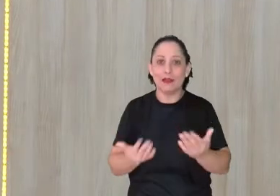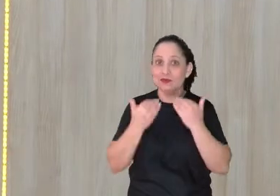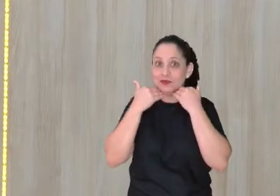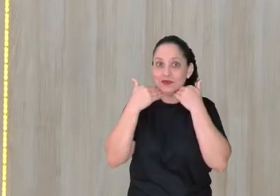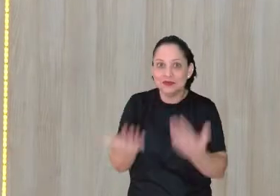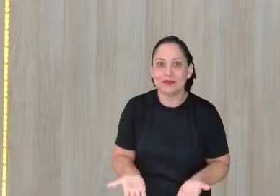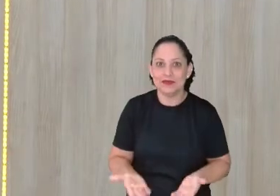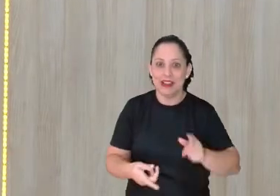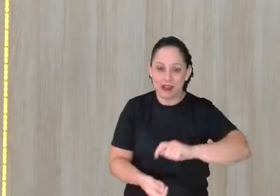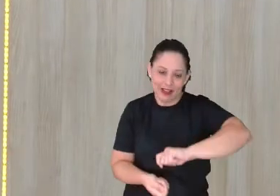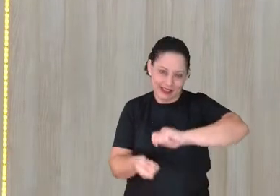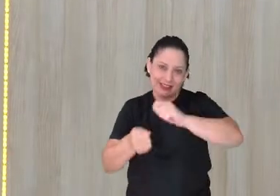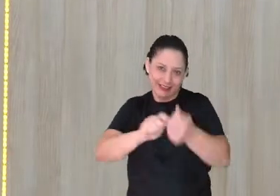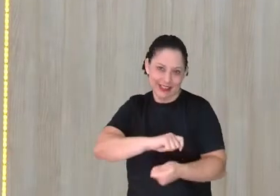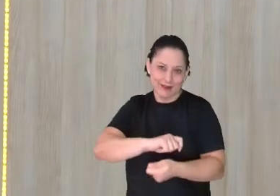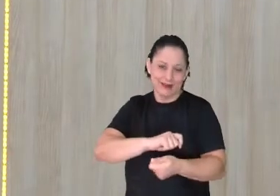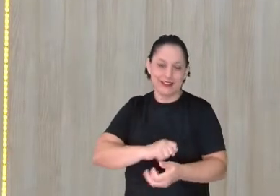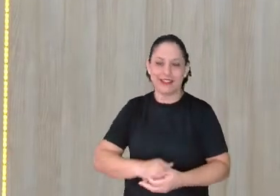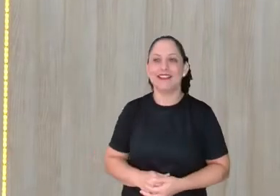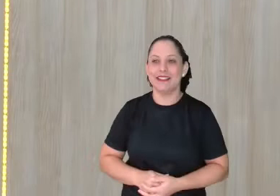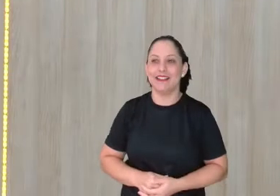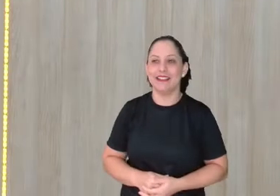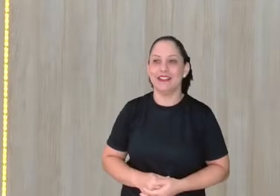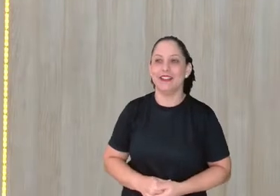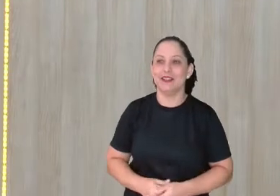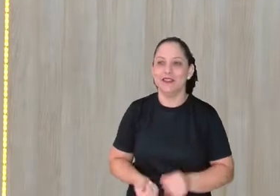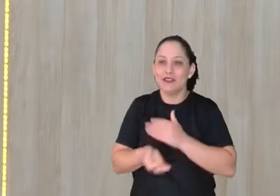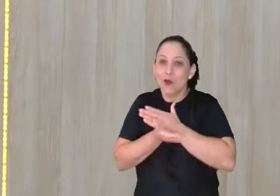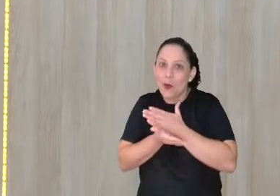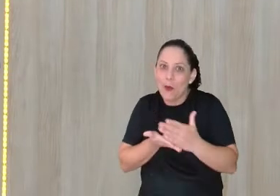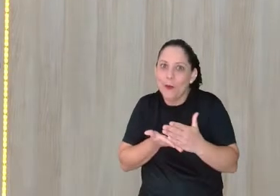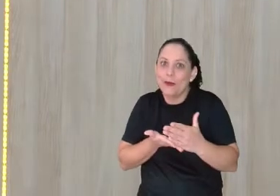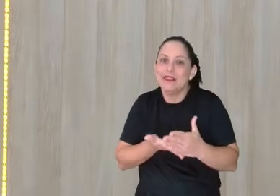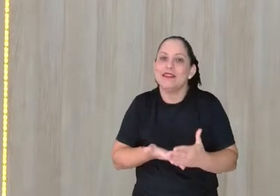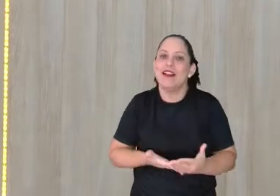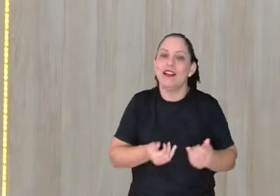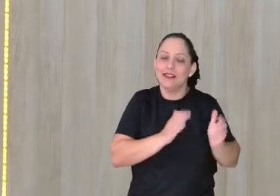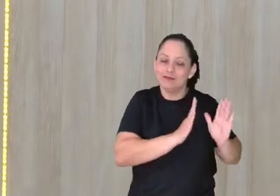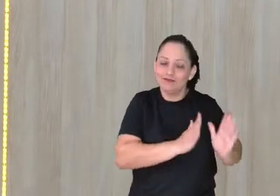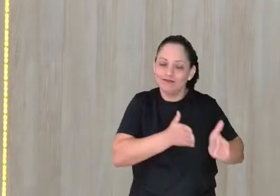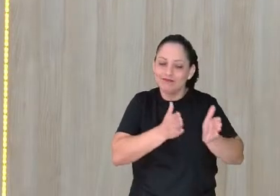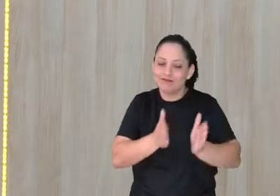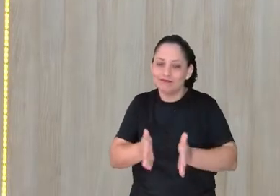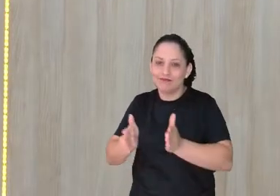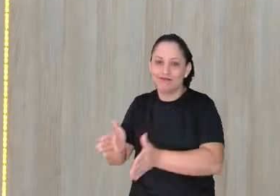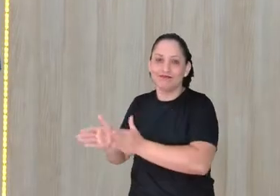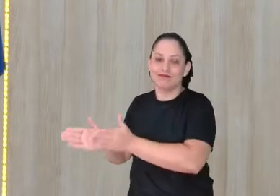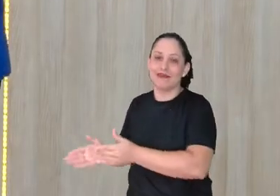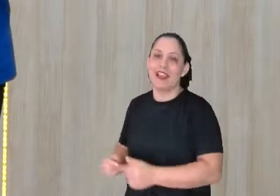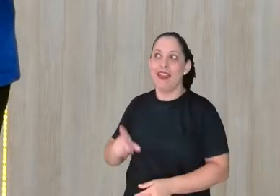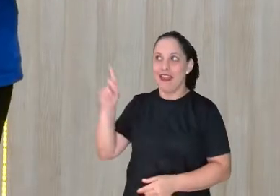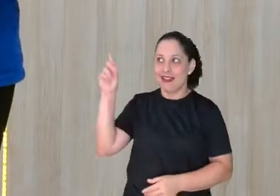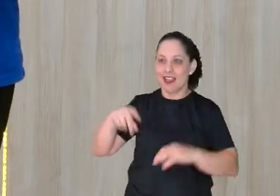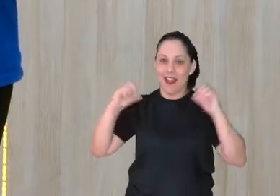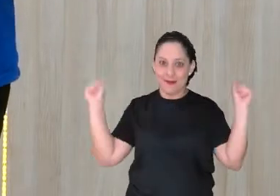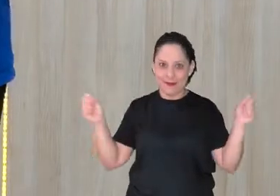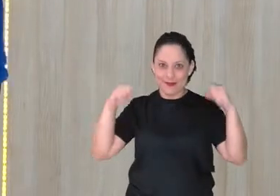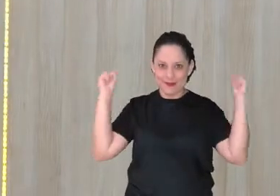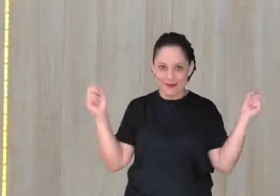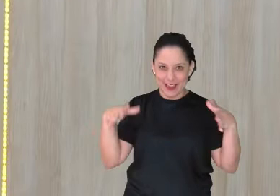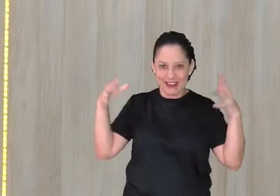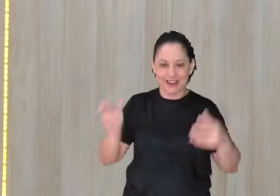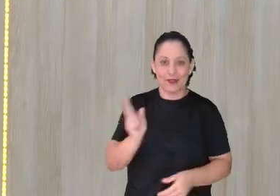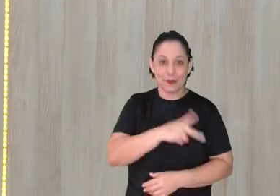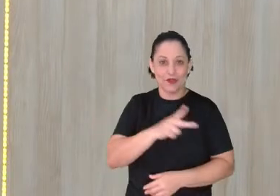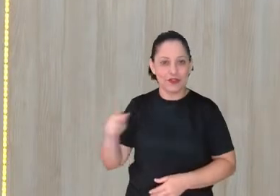uma adaptação, né? A gente está começando também a trabalhar com essa magia, né? Nós somos professores